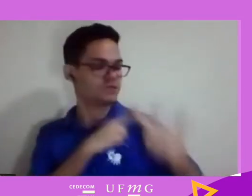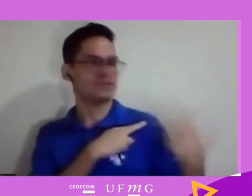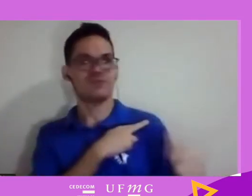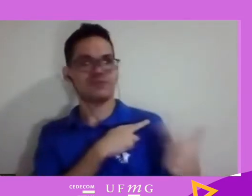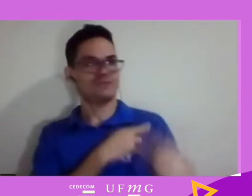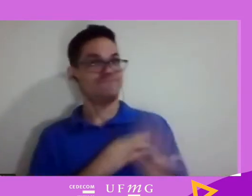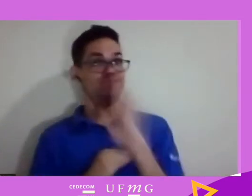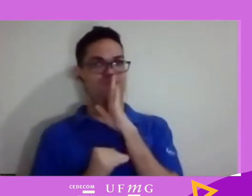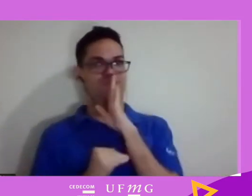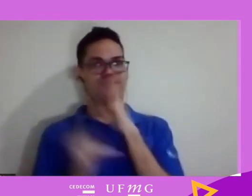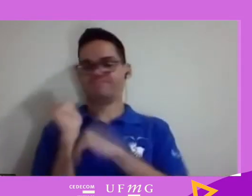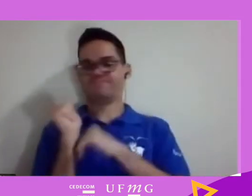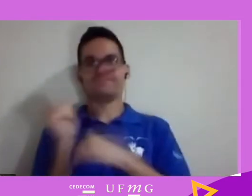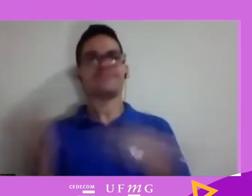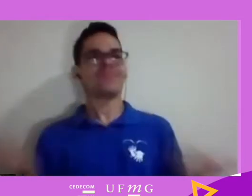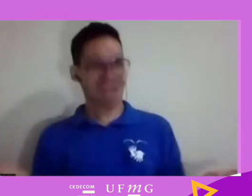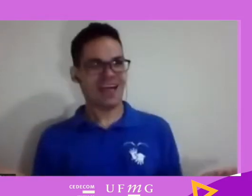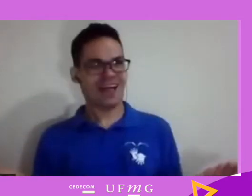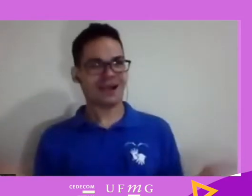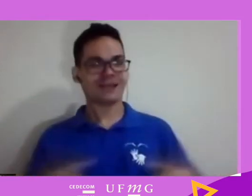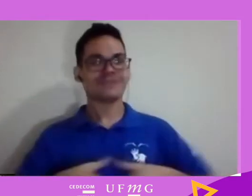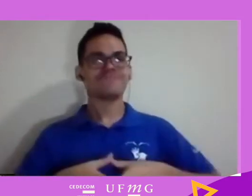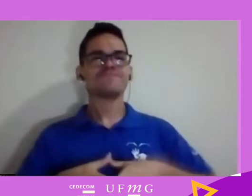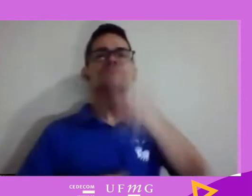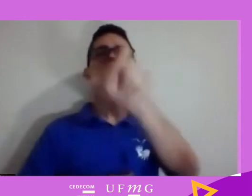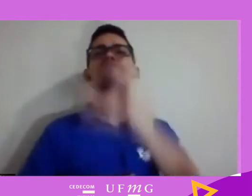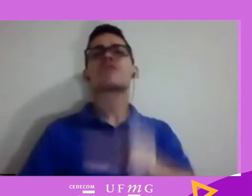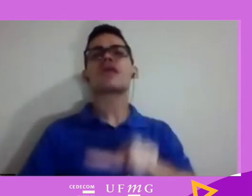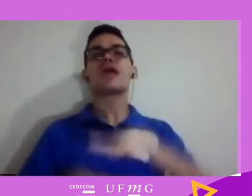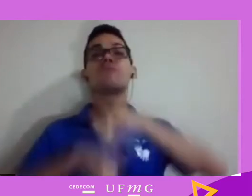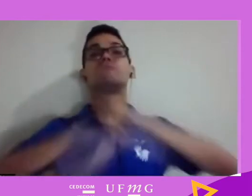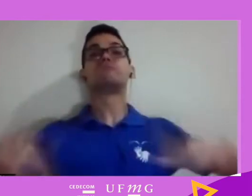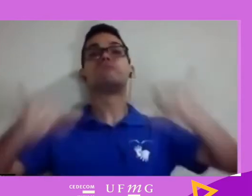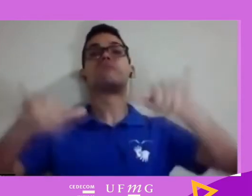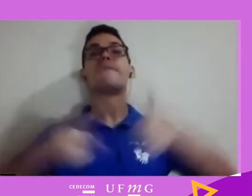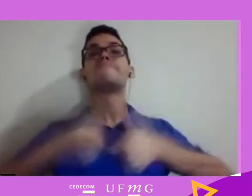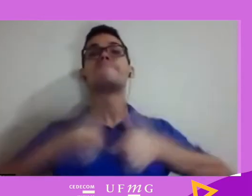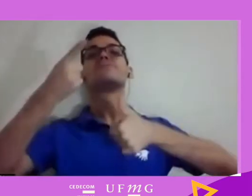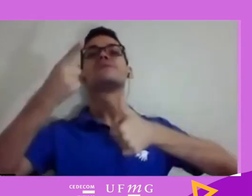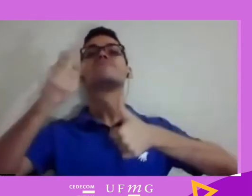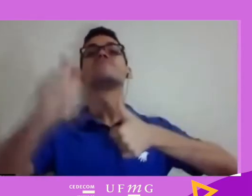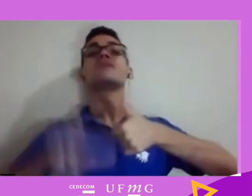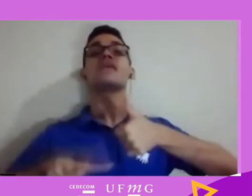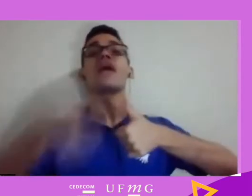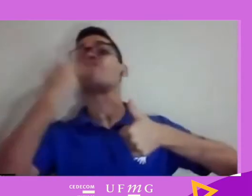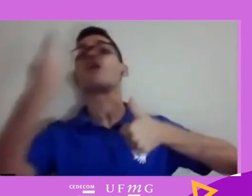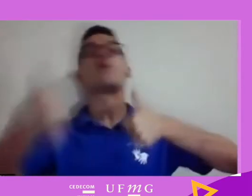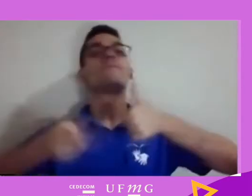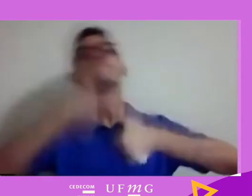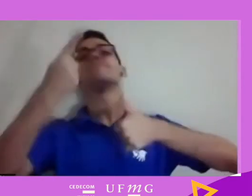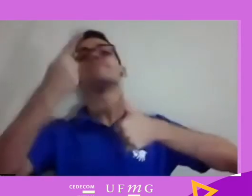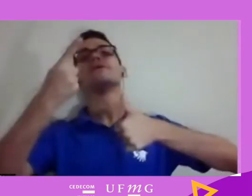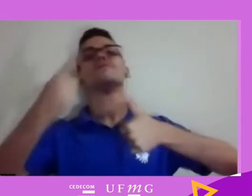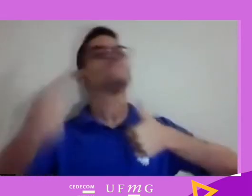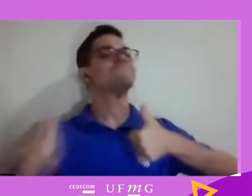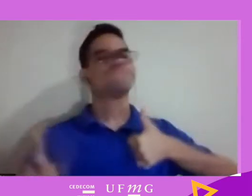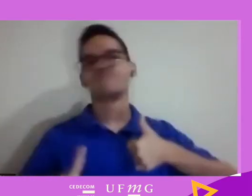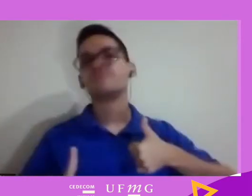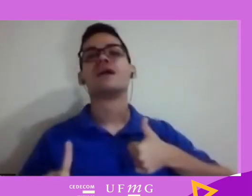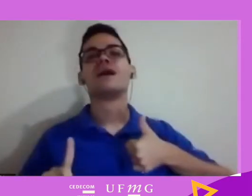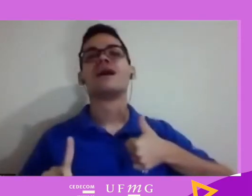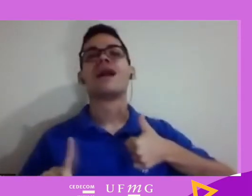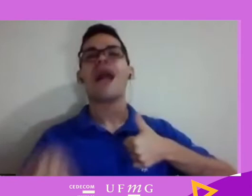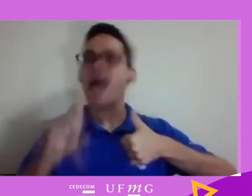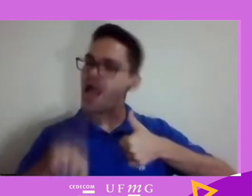Facebook sem autoria e com um poder de viralização enorme. Né? Porque quem que publicou isso primeiro? Quem que